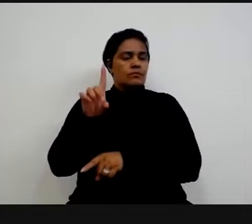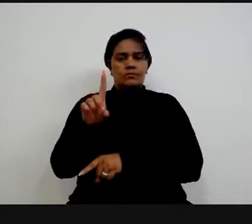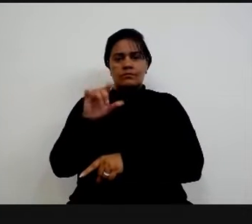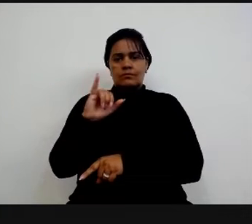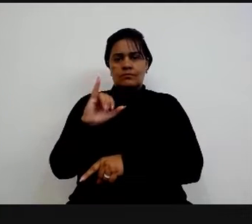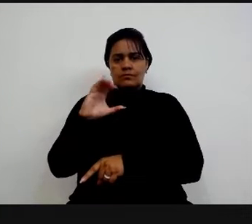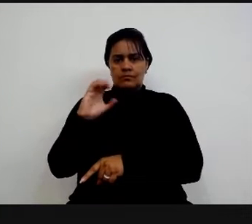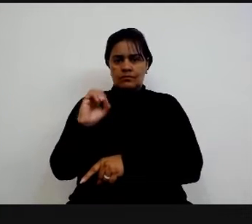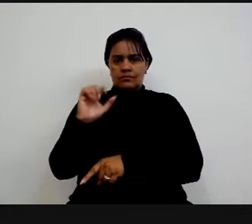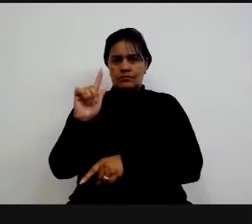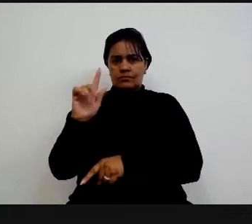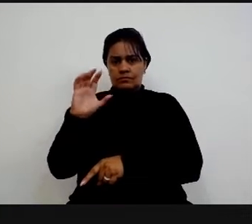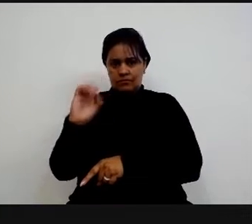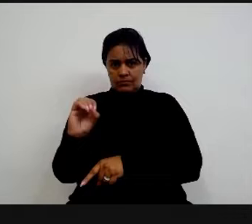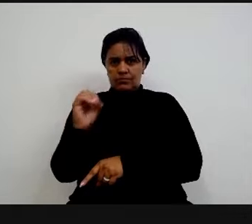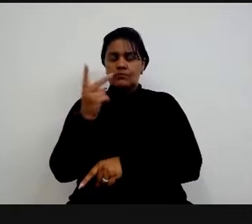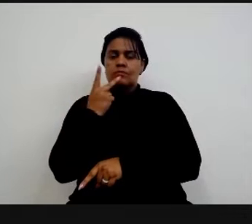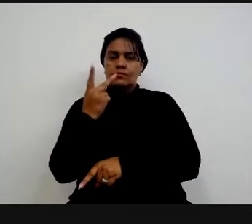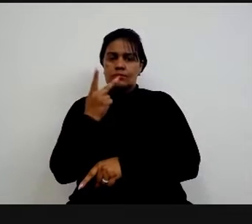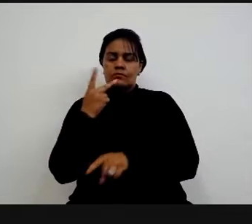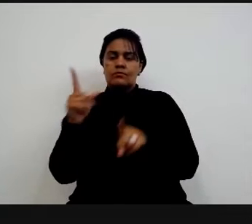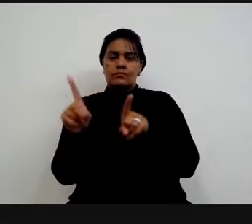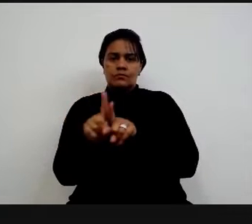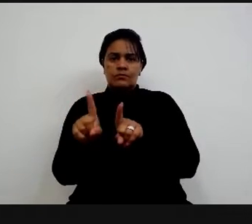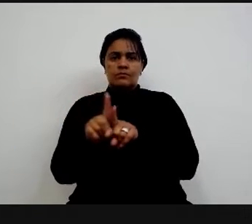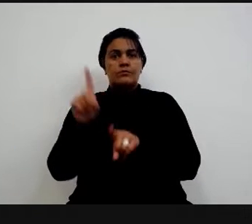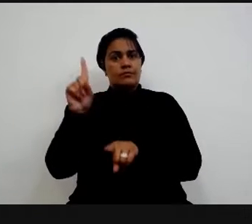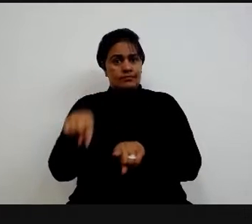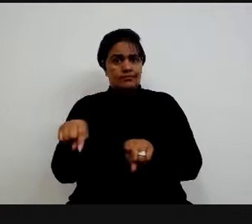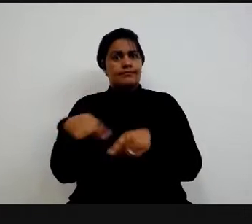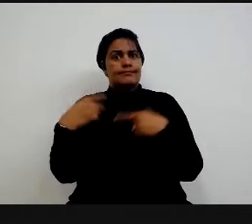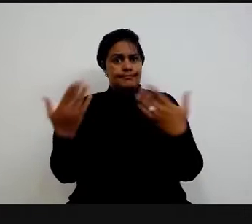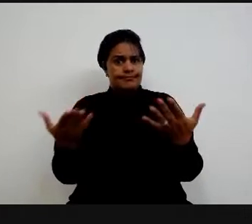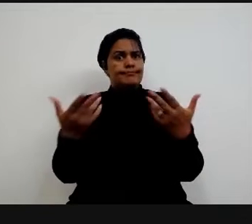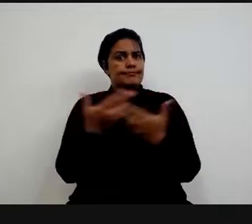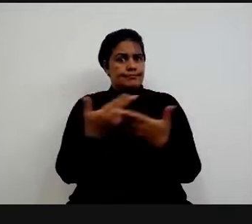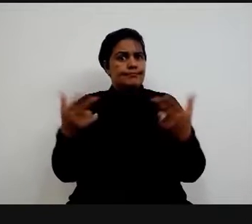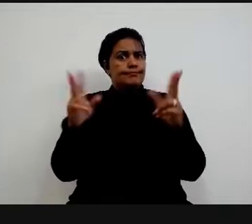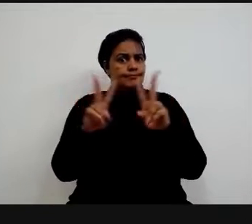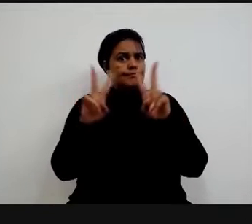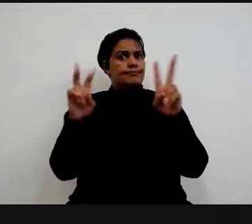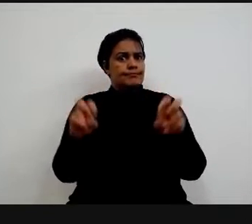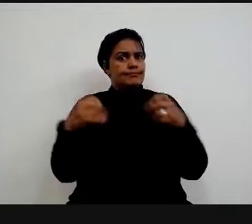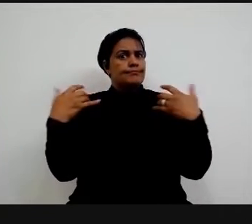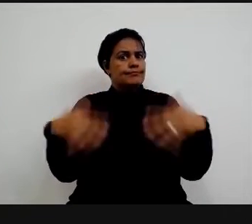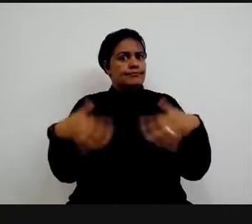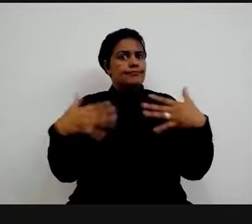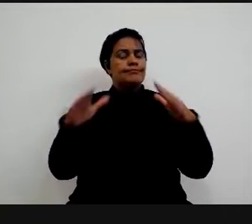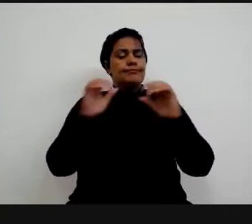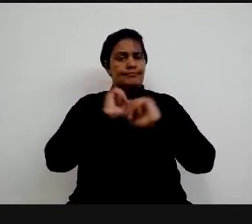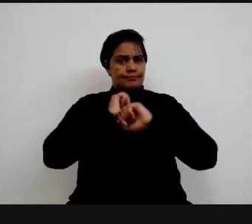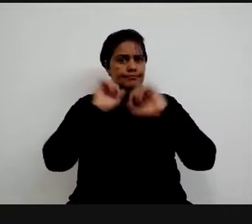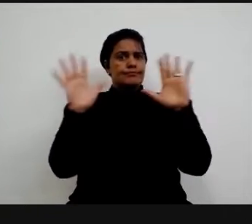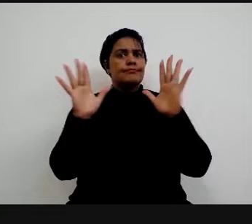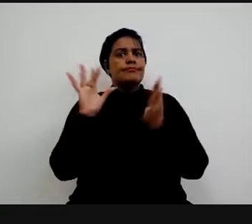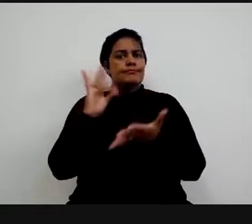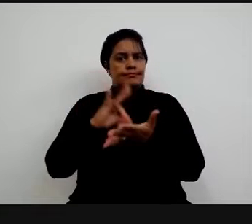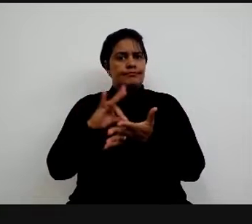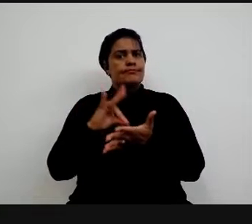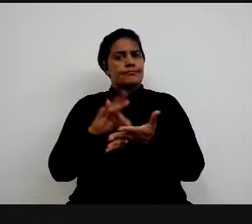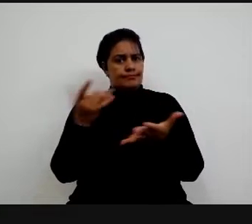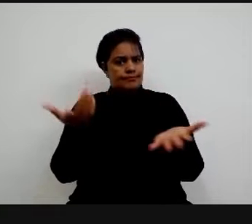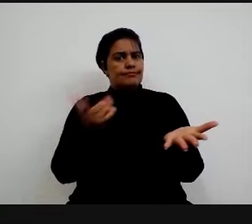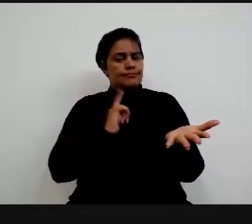Diogo, né, colocou, que também é um quadro assim, bem claro e bem nítido, bem